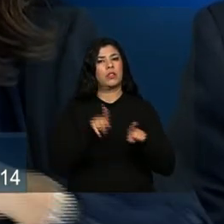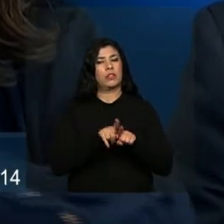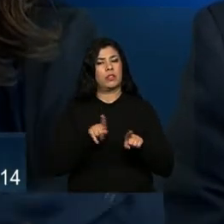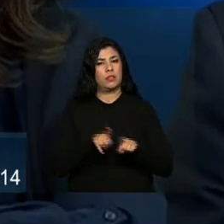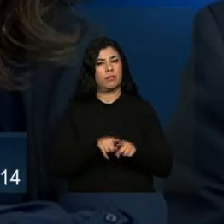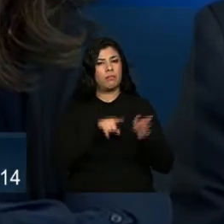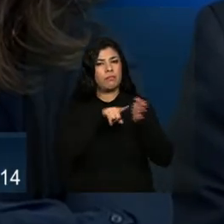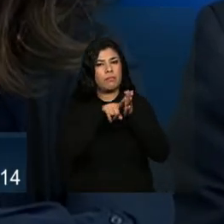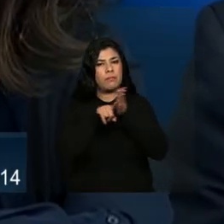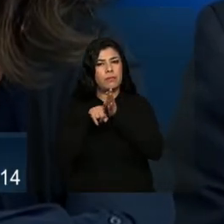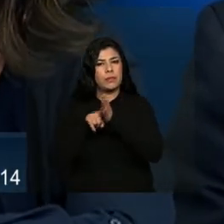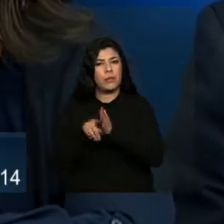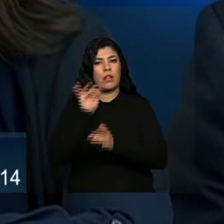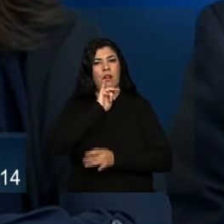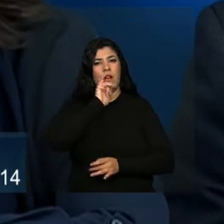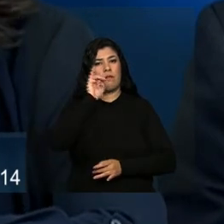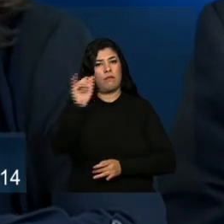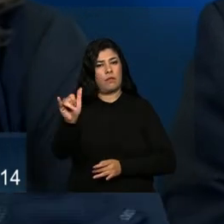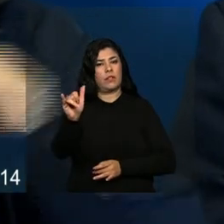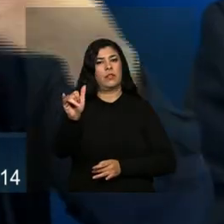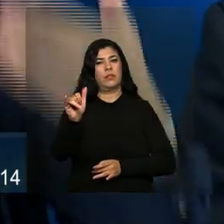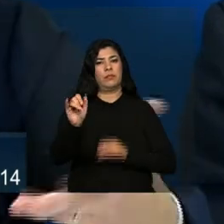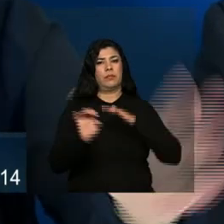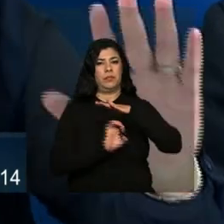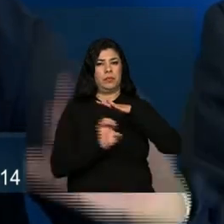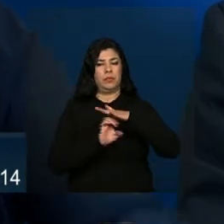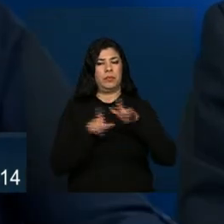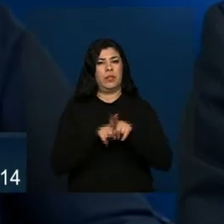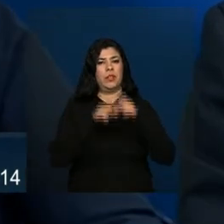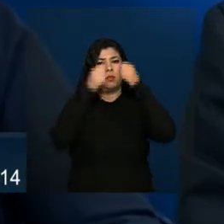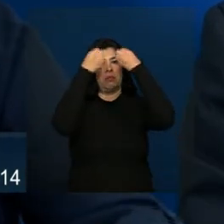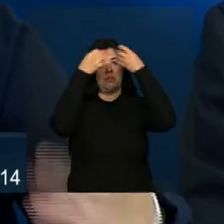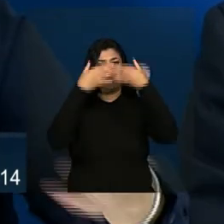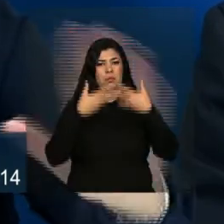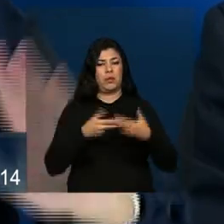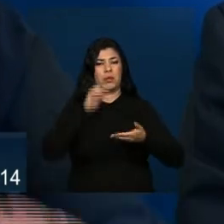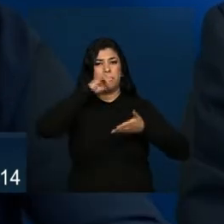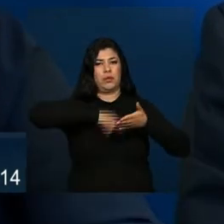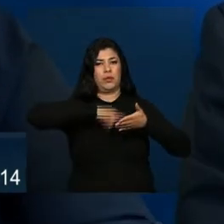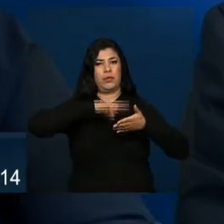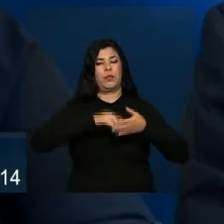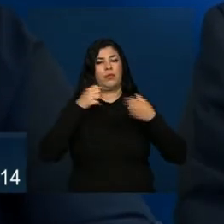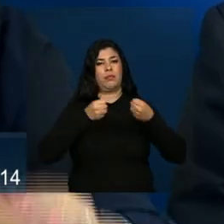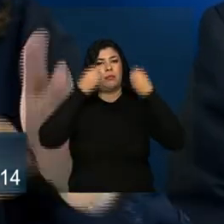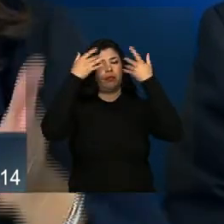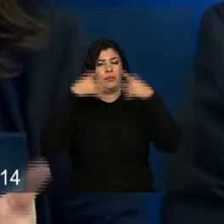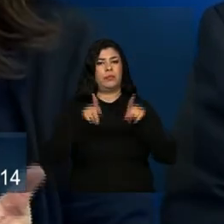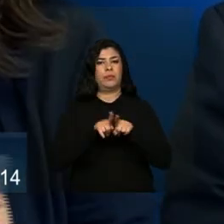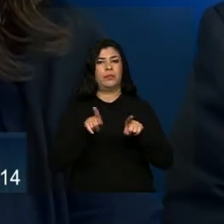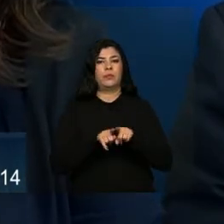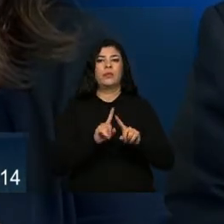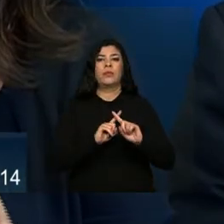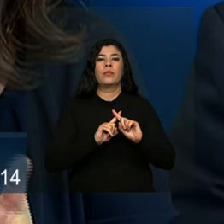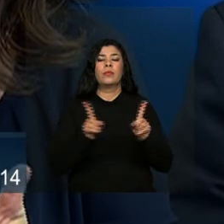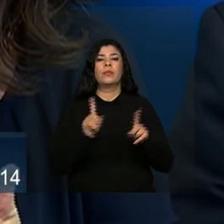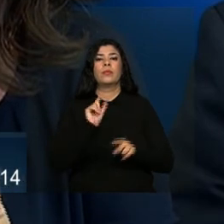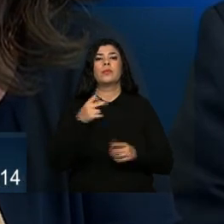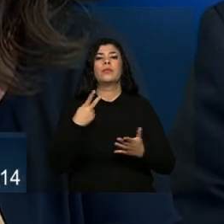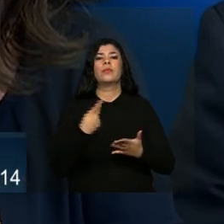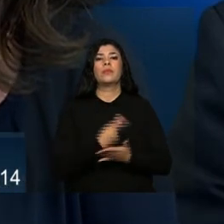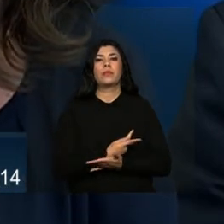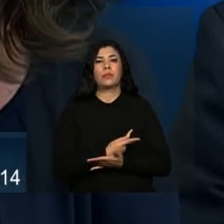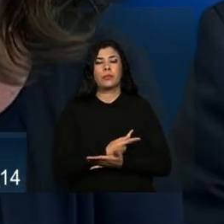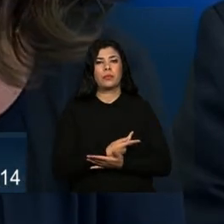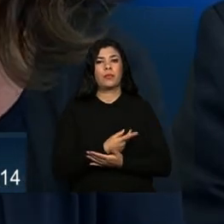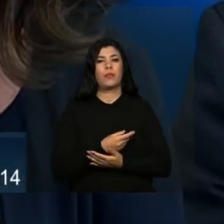nos notificamos a empresa tem o dado detalhado depois posso explicar para vocês e o